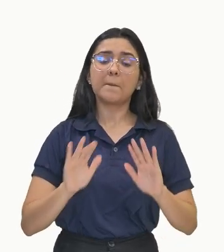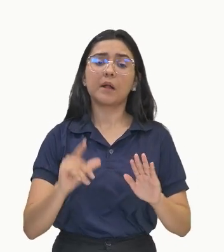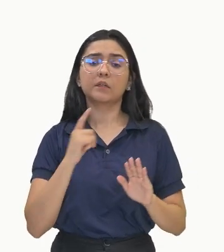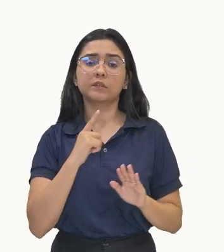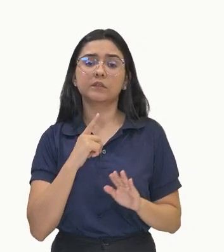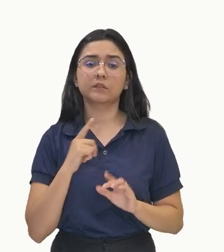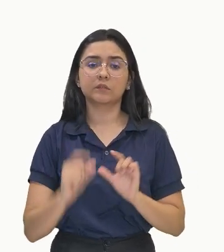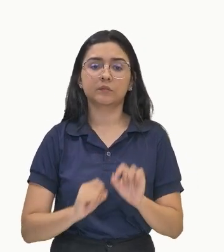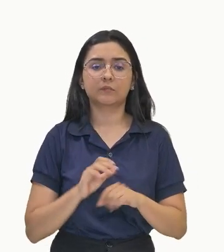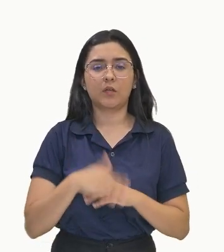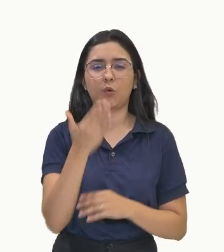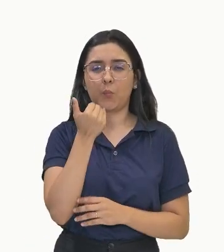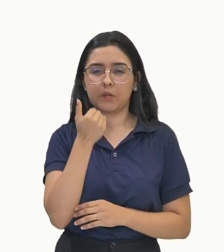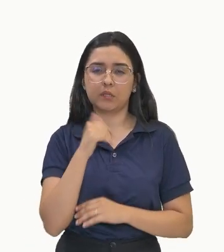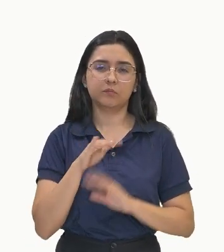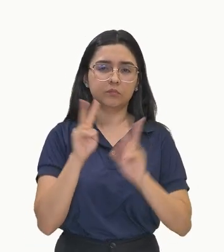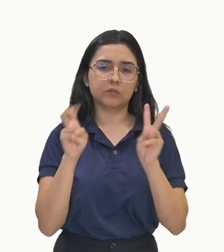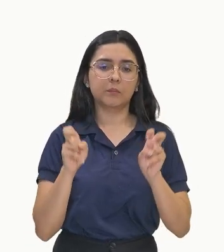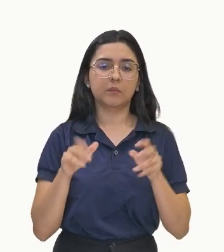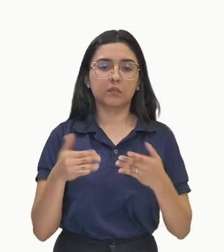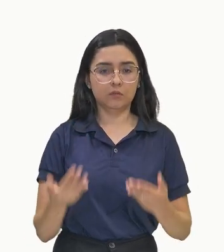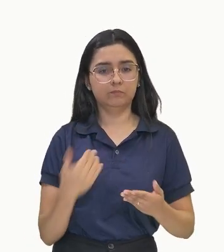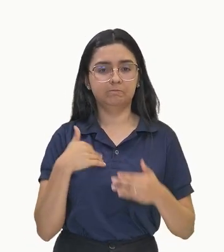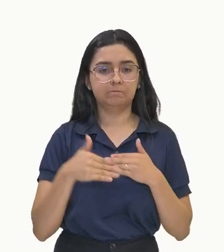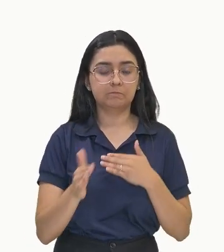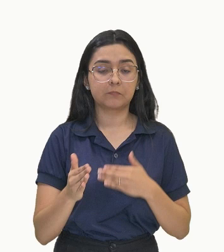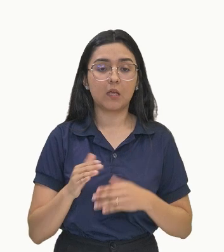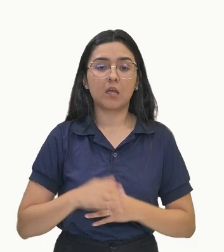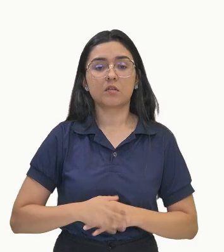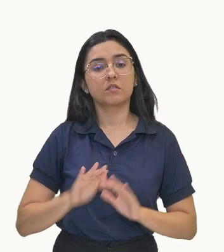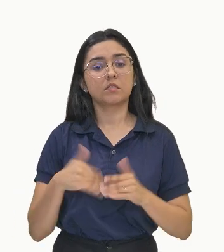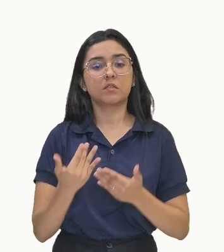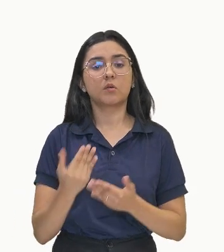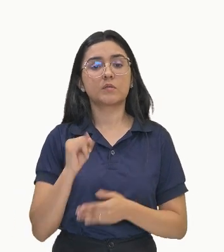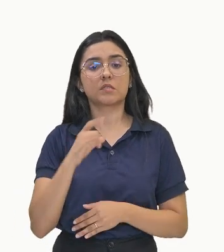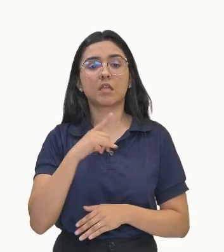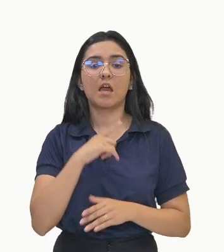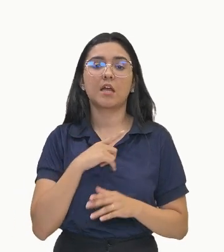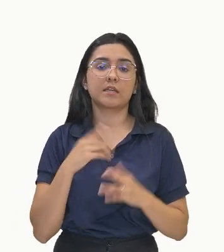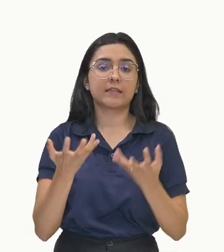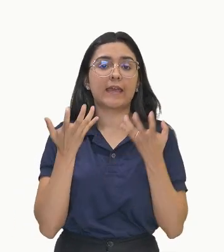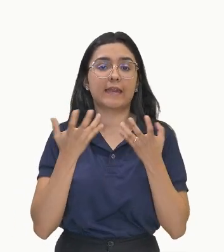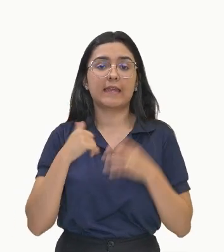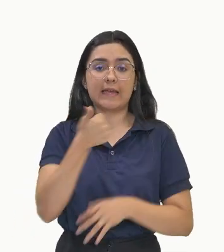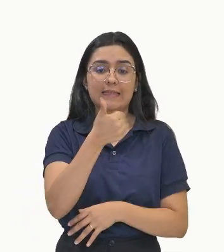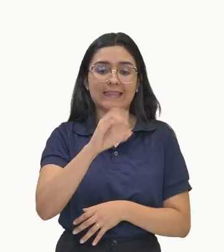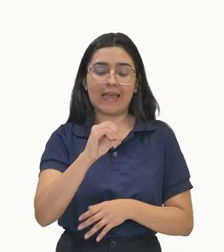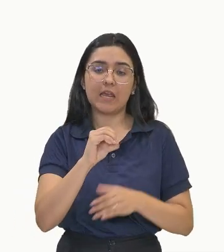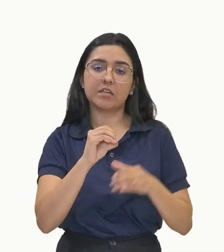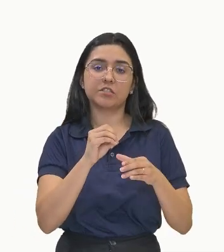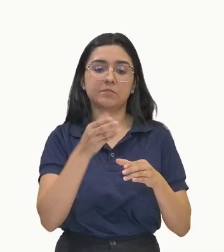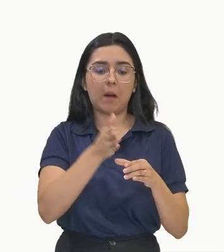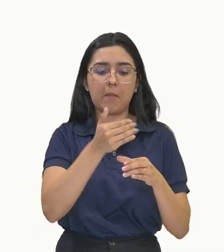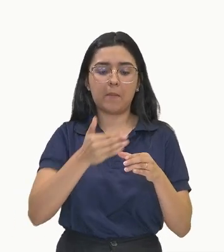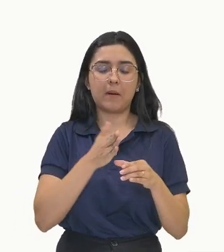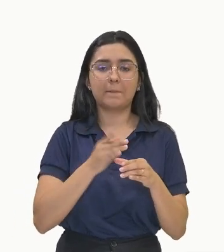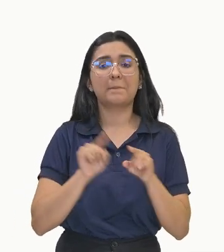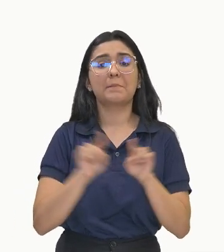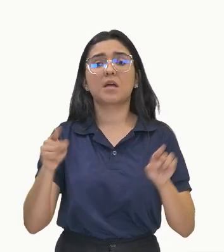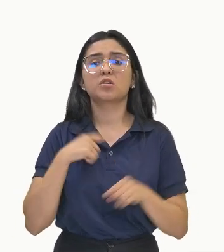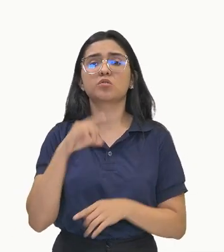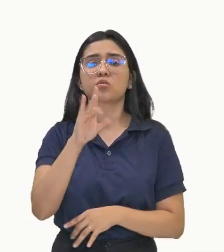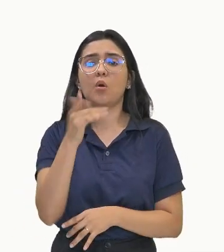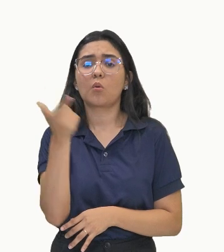tem que falar de comida aqui. Então vamos lá. Então se ele estava esperando 10 fatias, mas algo deu errado, ele só conseguiu